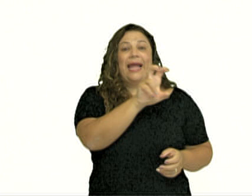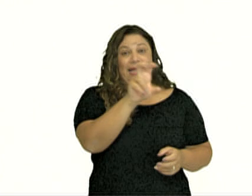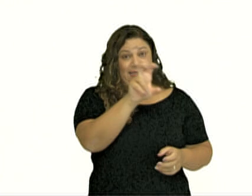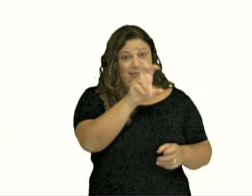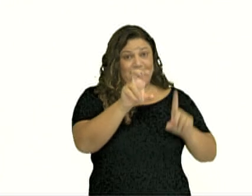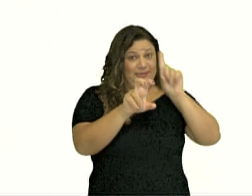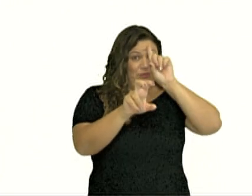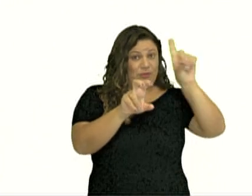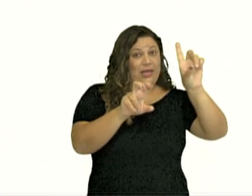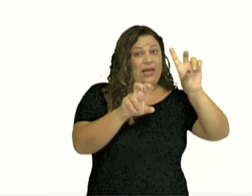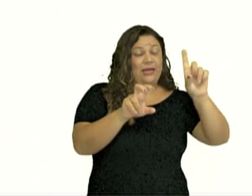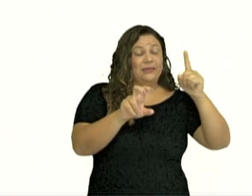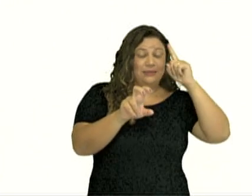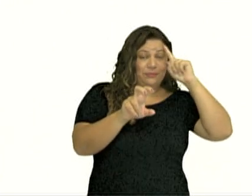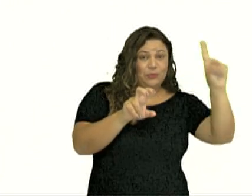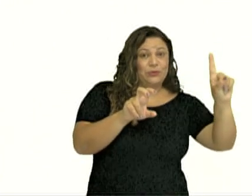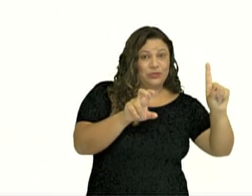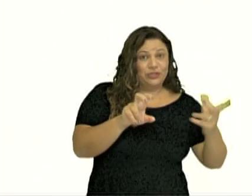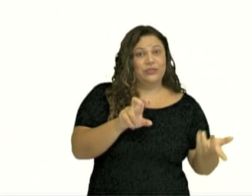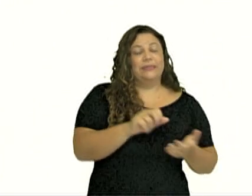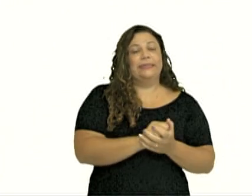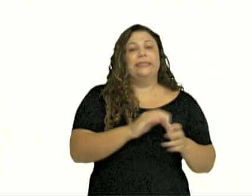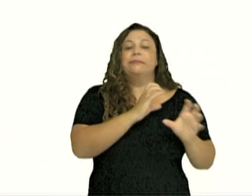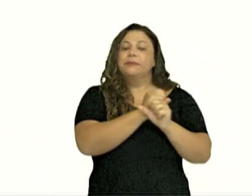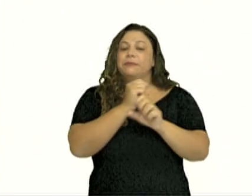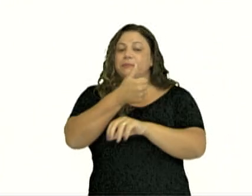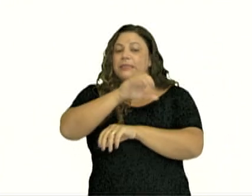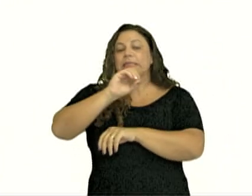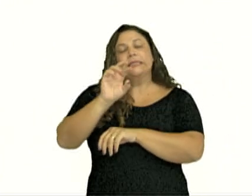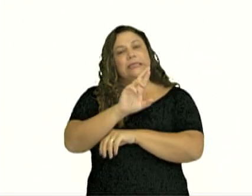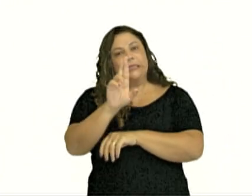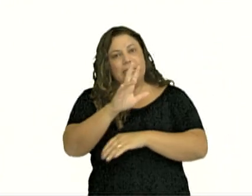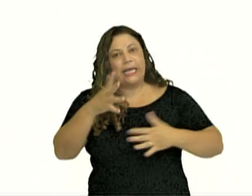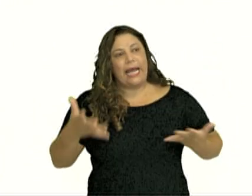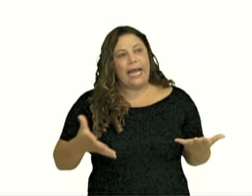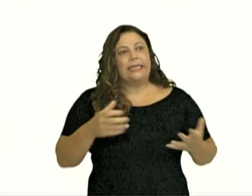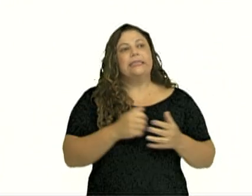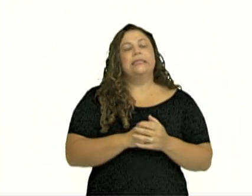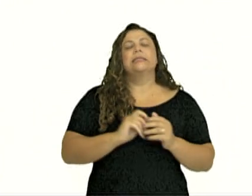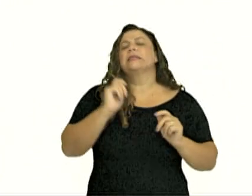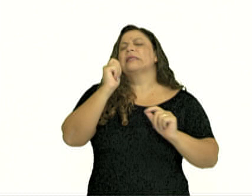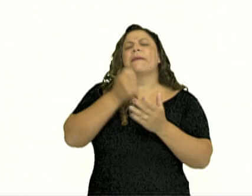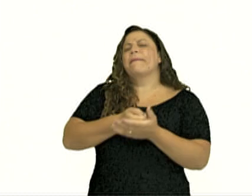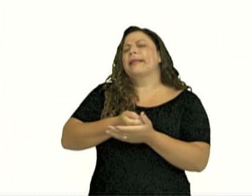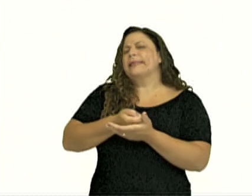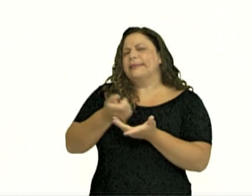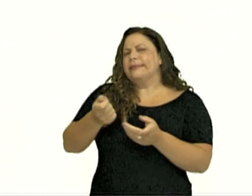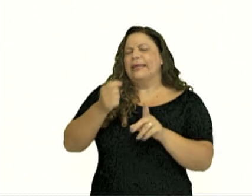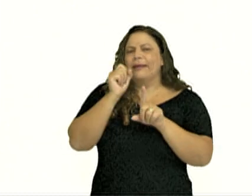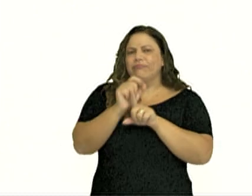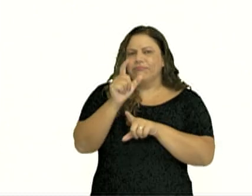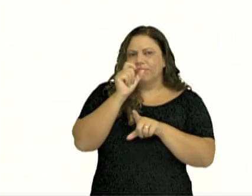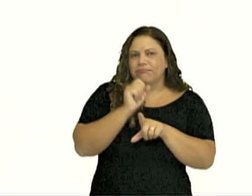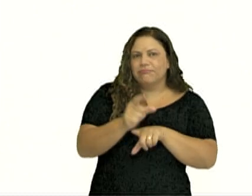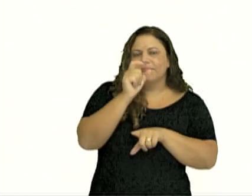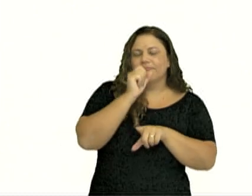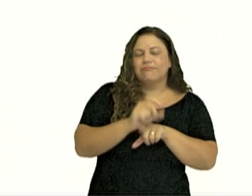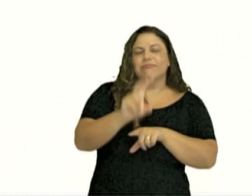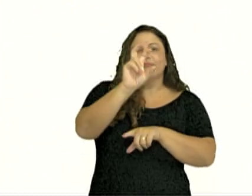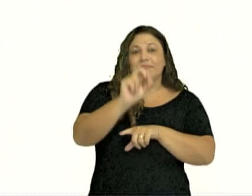R$5 por dia, ou seja, R$100. E nós vamos ter que cobrir esta prestação do tênis que ela tanto quer, que